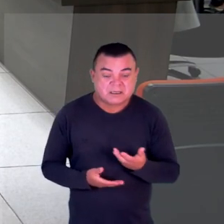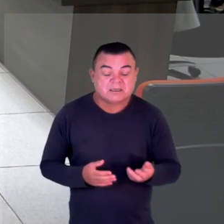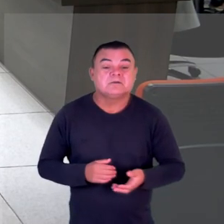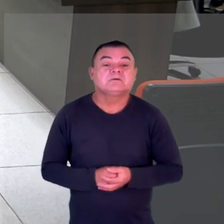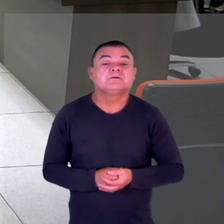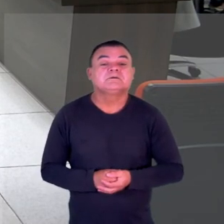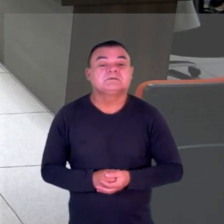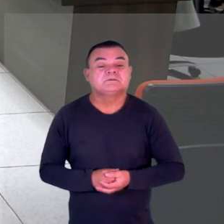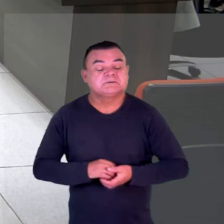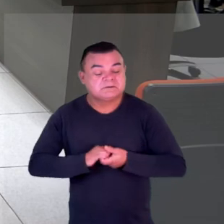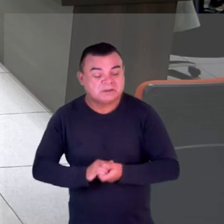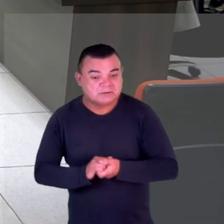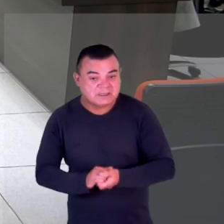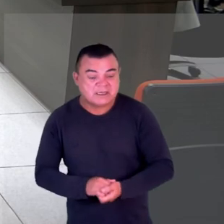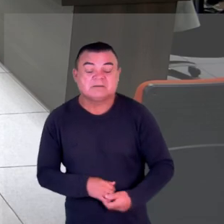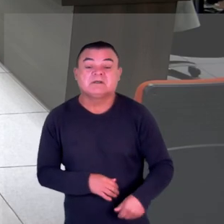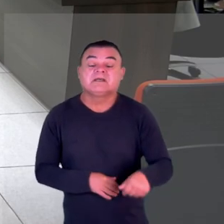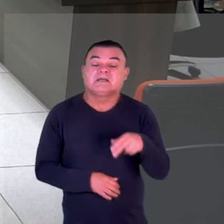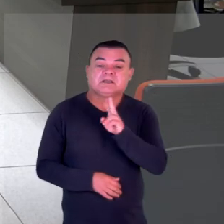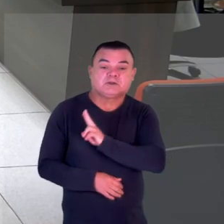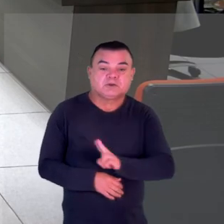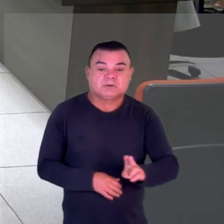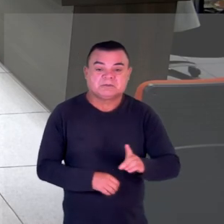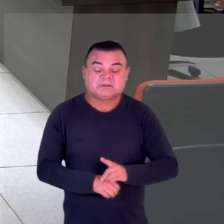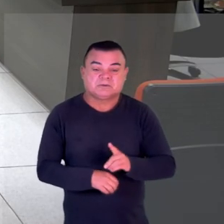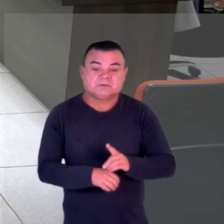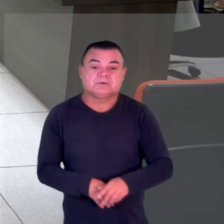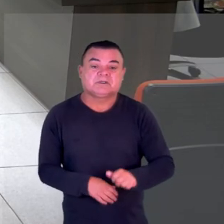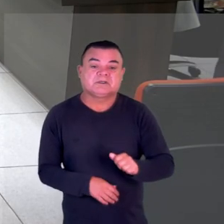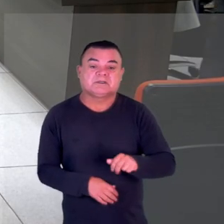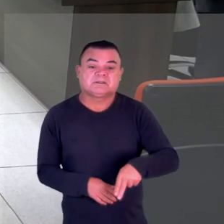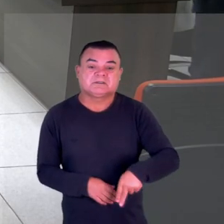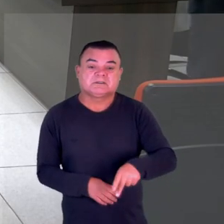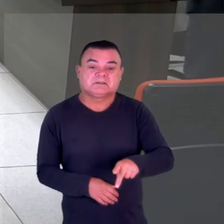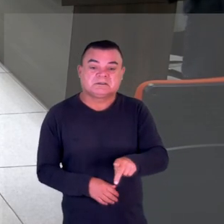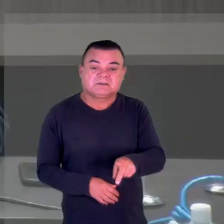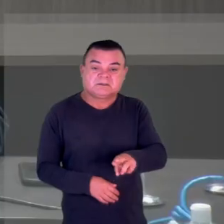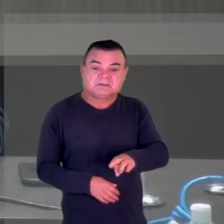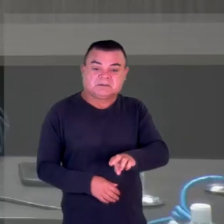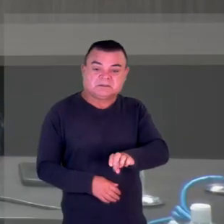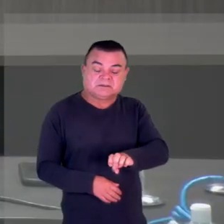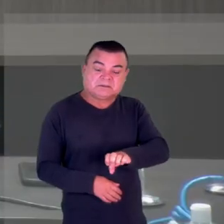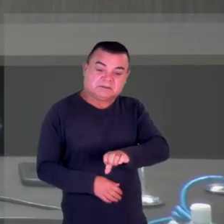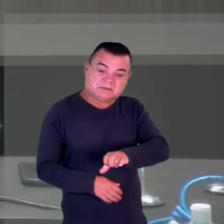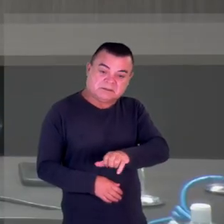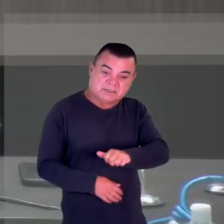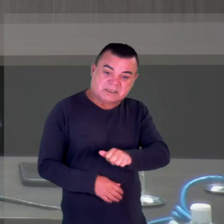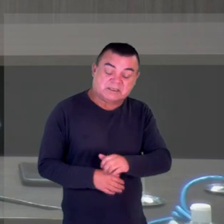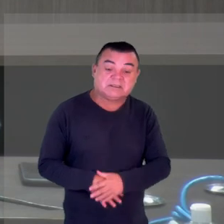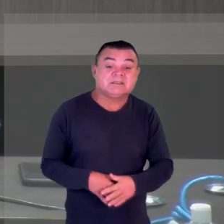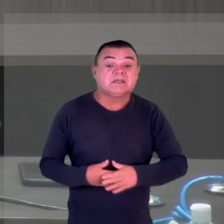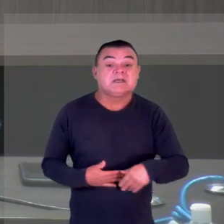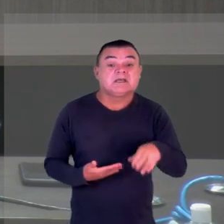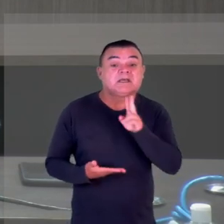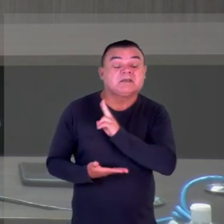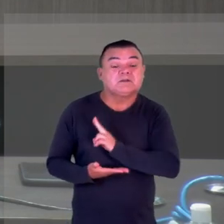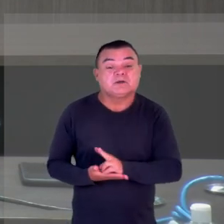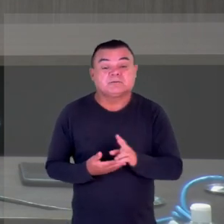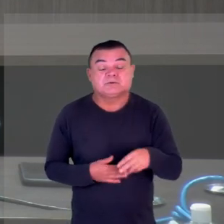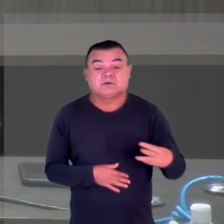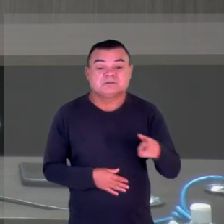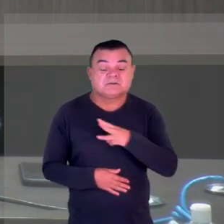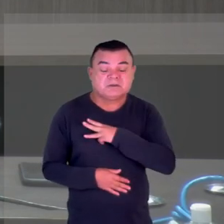de Souza querida colega promotora de Justiça do nosso MP Capixaba em nome da senhora Doutora